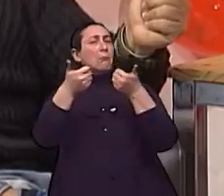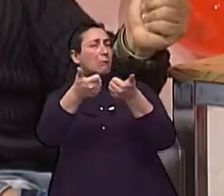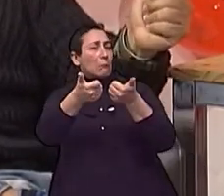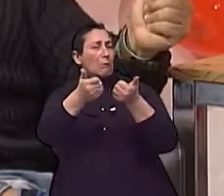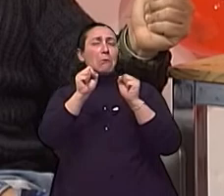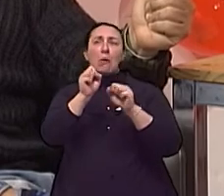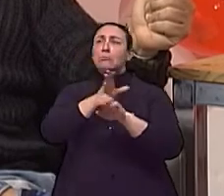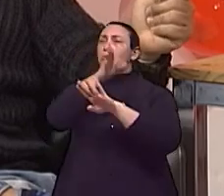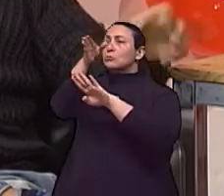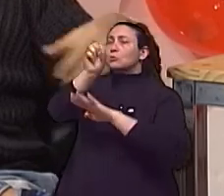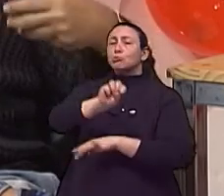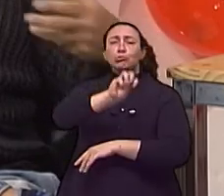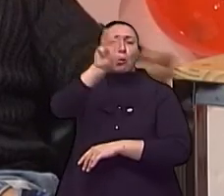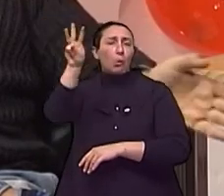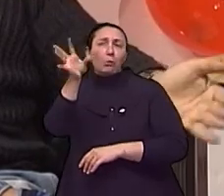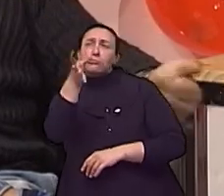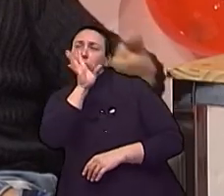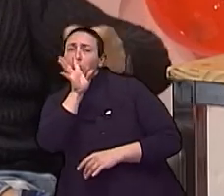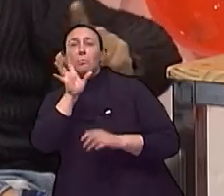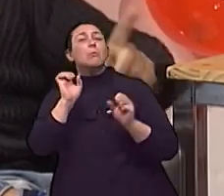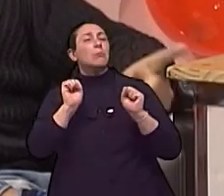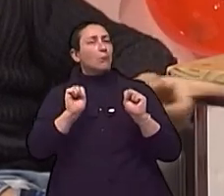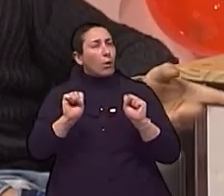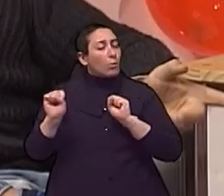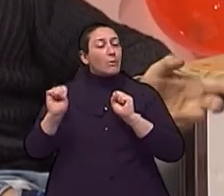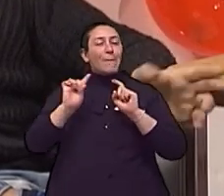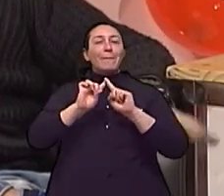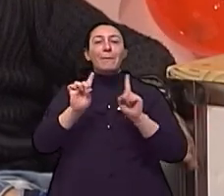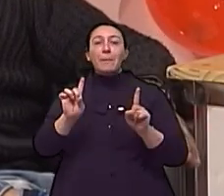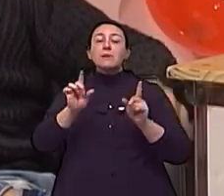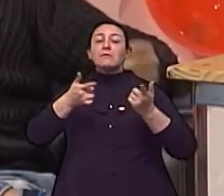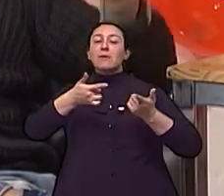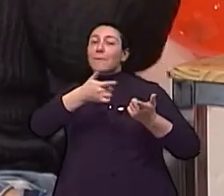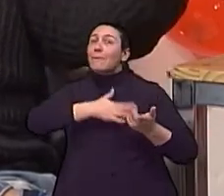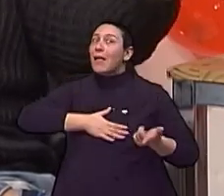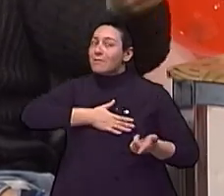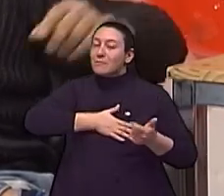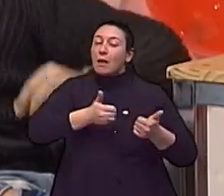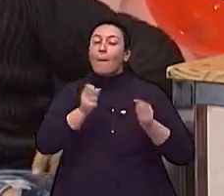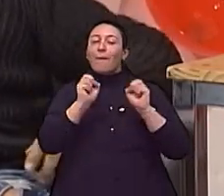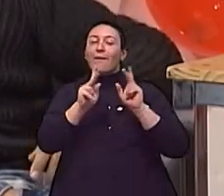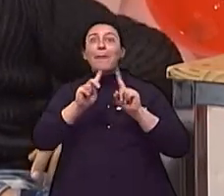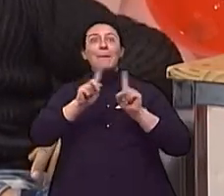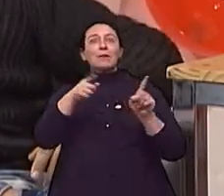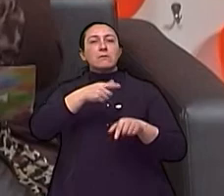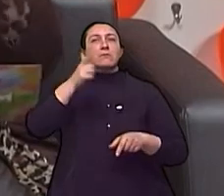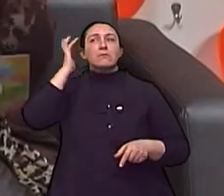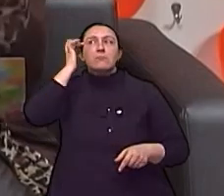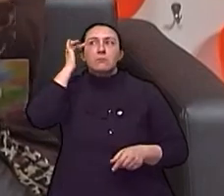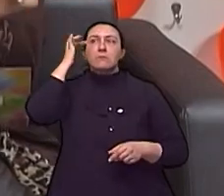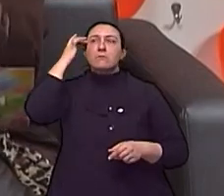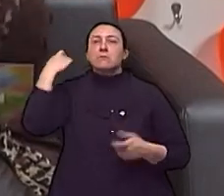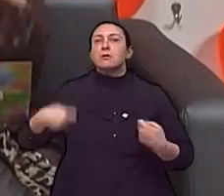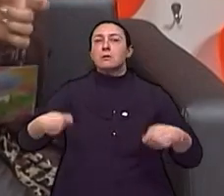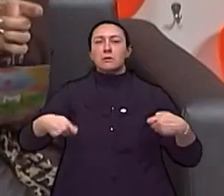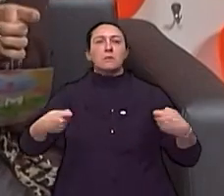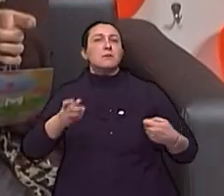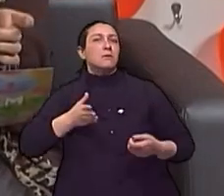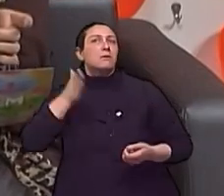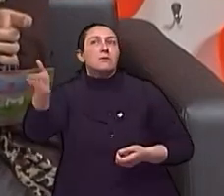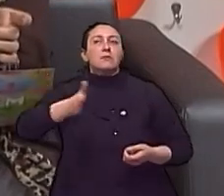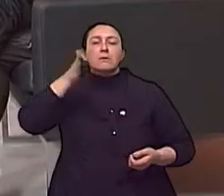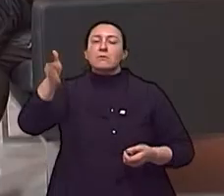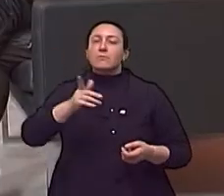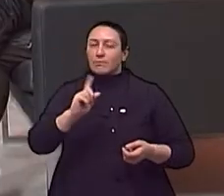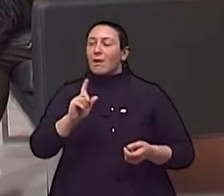show na então possa reduzir esse dano né não que retorna uma compulsão mas que foi chamado de